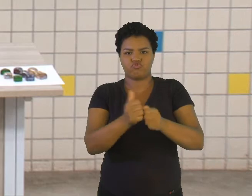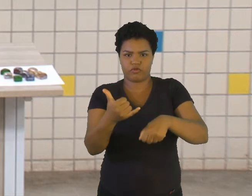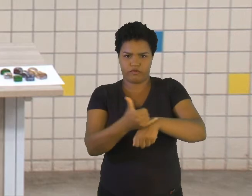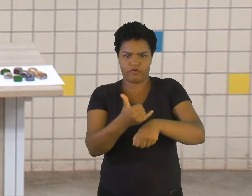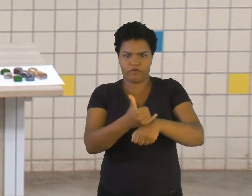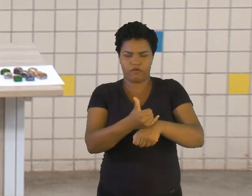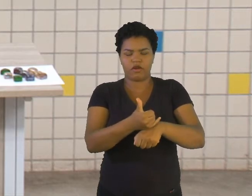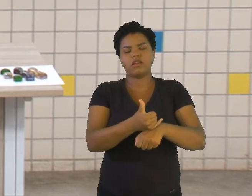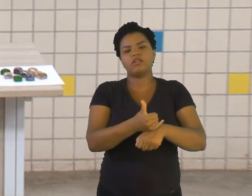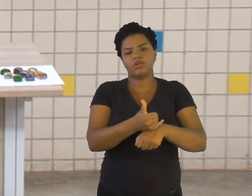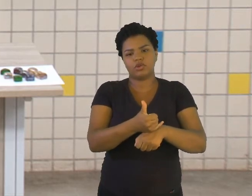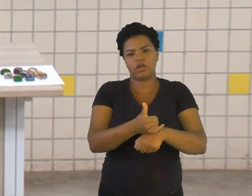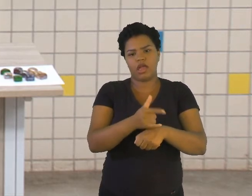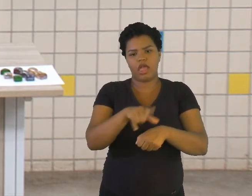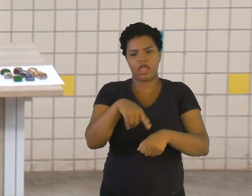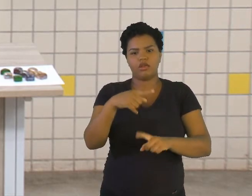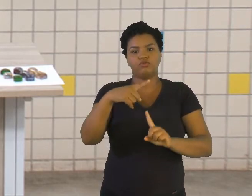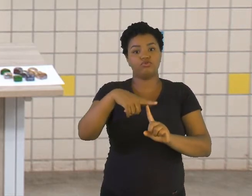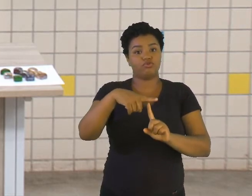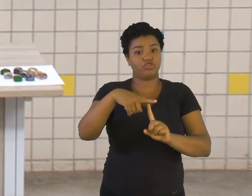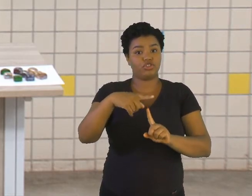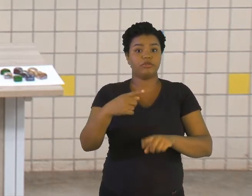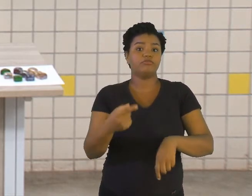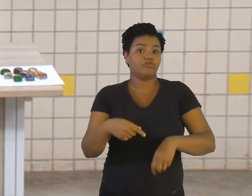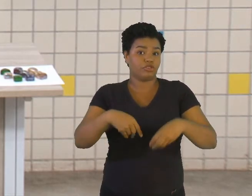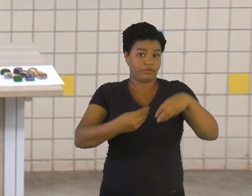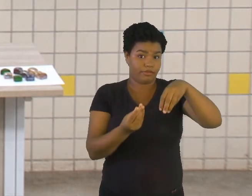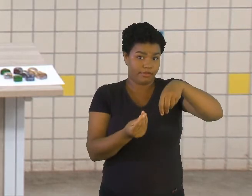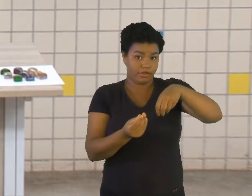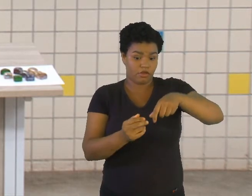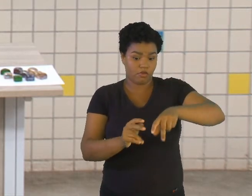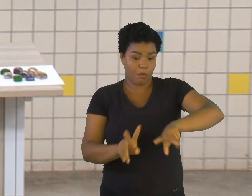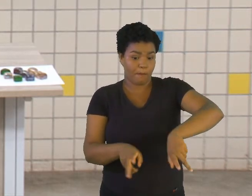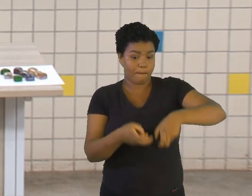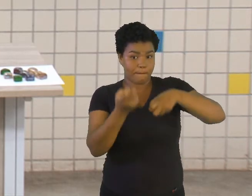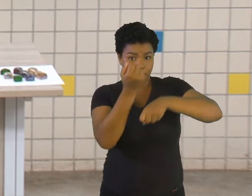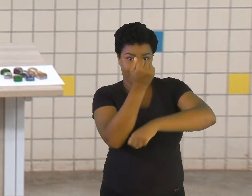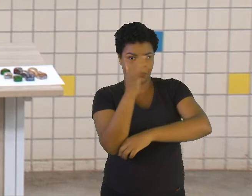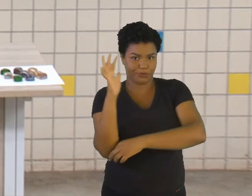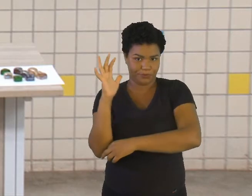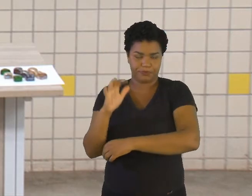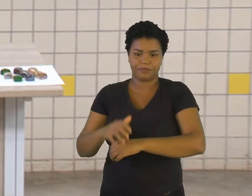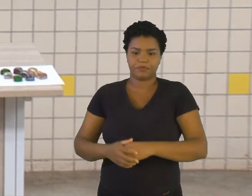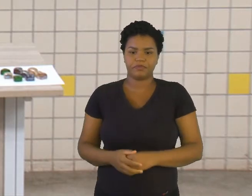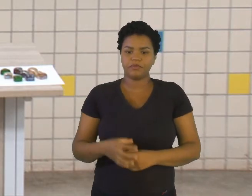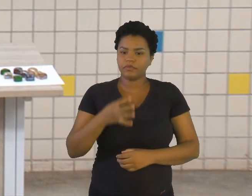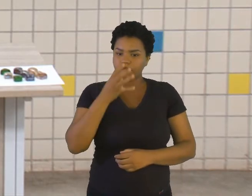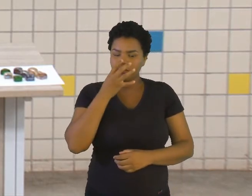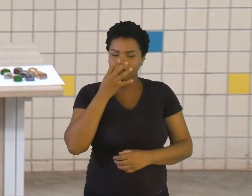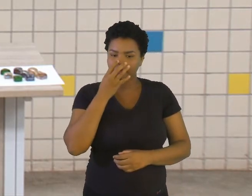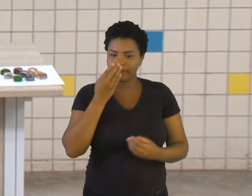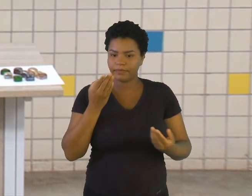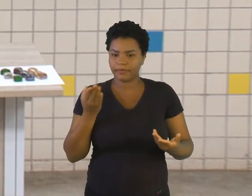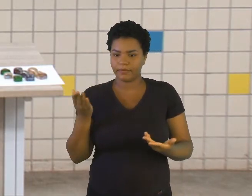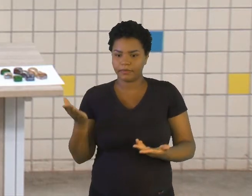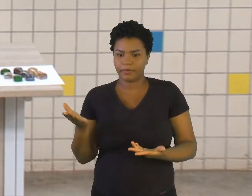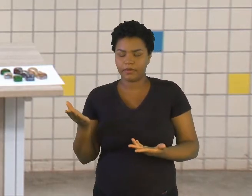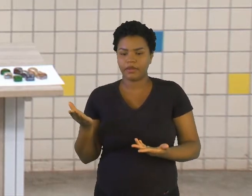que é um tipo de minério retirado da natureza. Observando aí